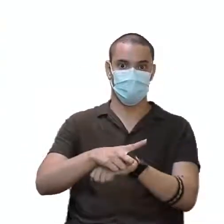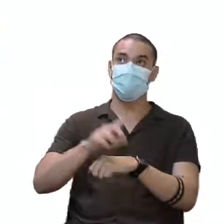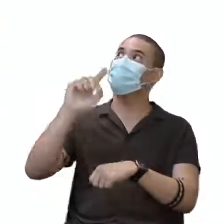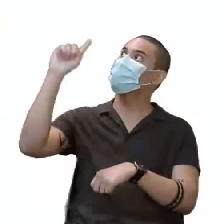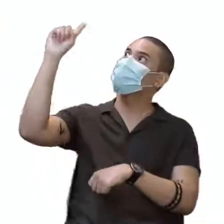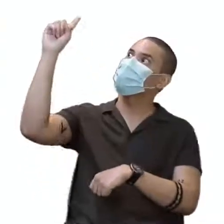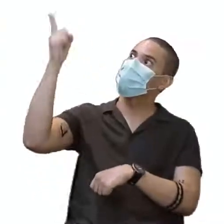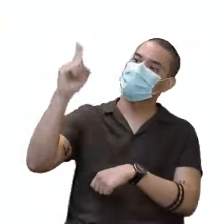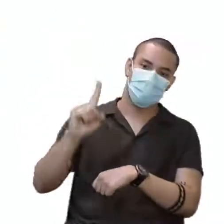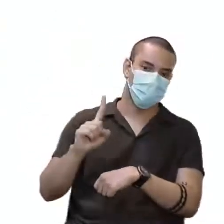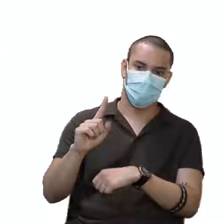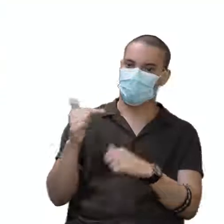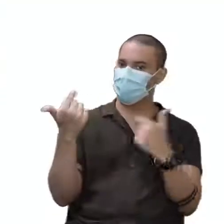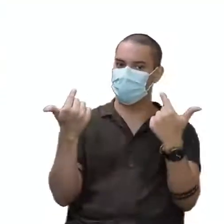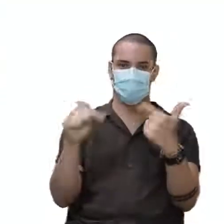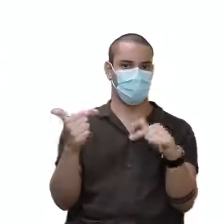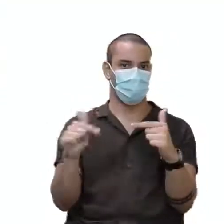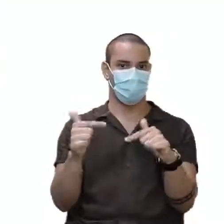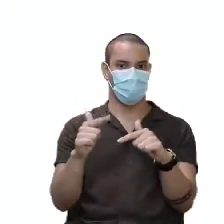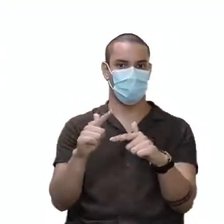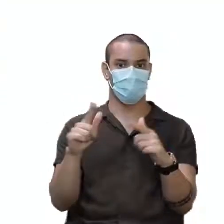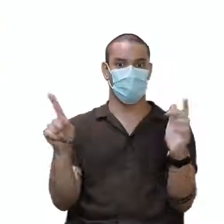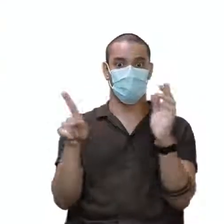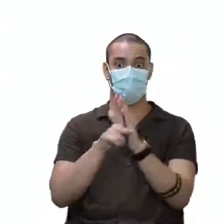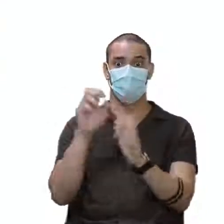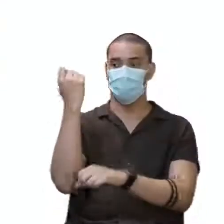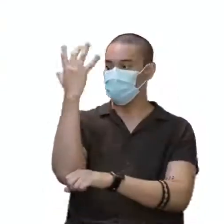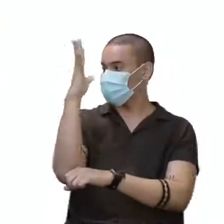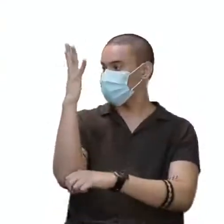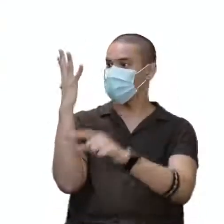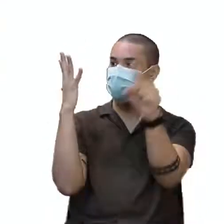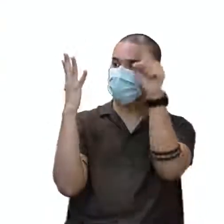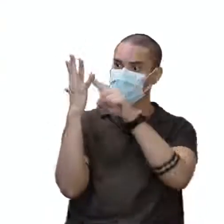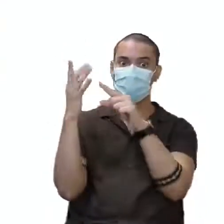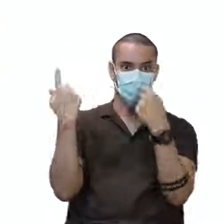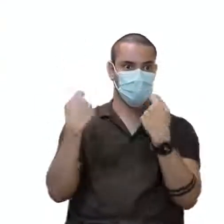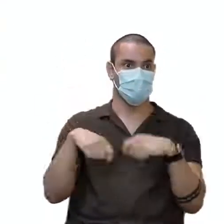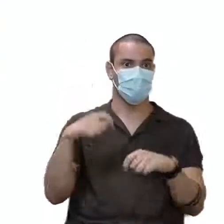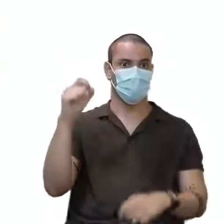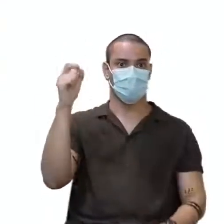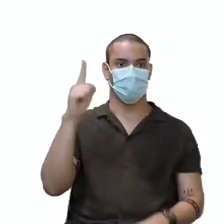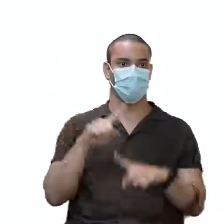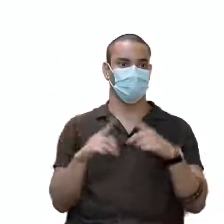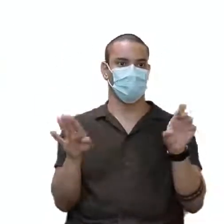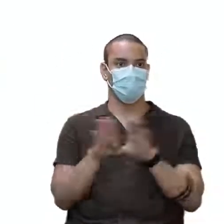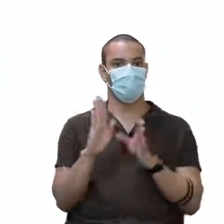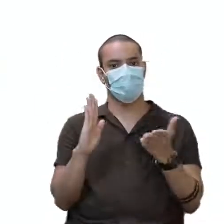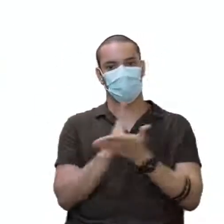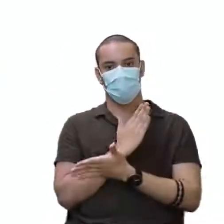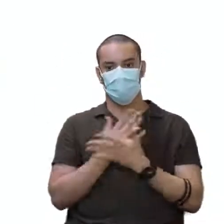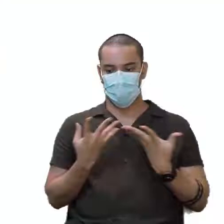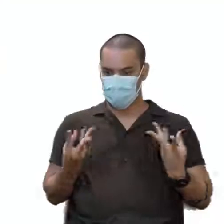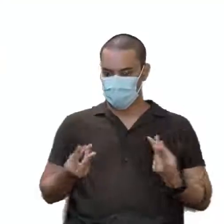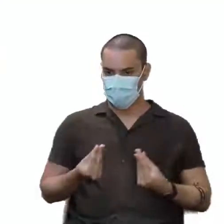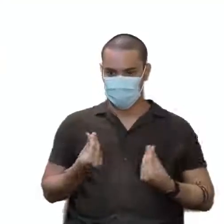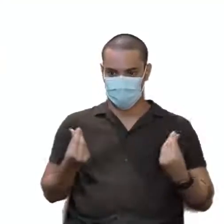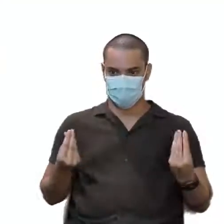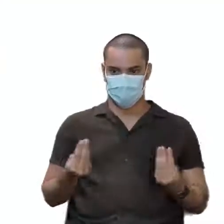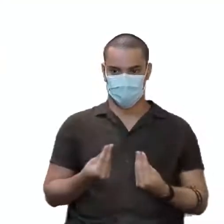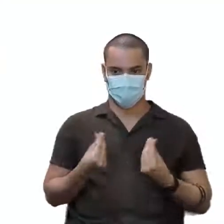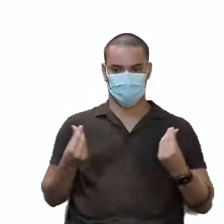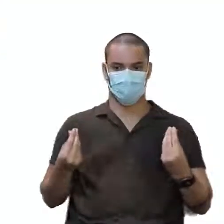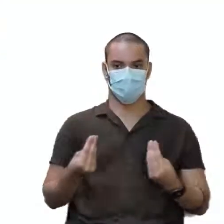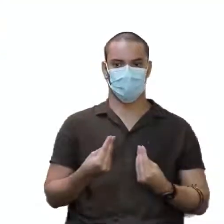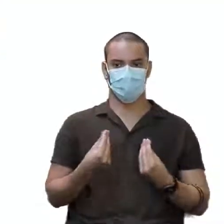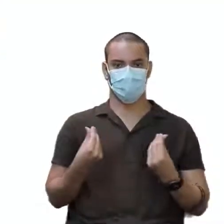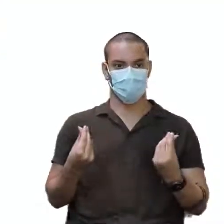radiação direta da iluminação solar. Precisa de luz? Precisa. Mas também algumas espécies são sensíveis a grandes